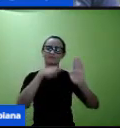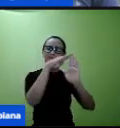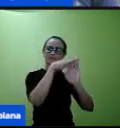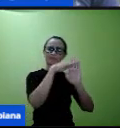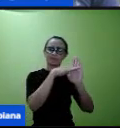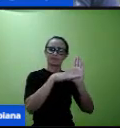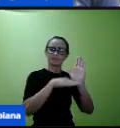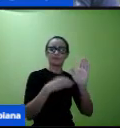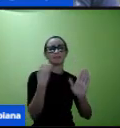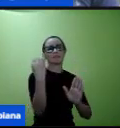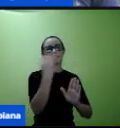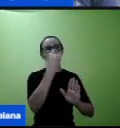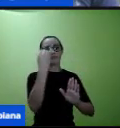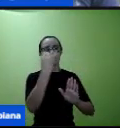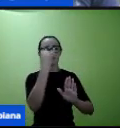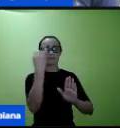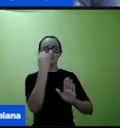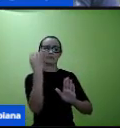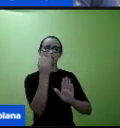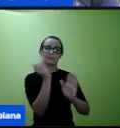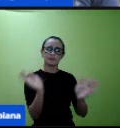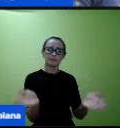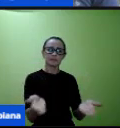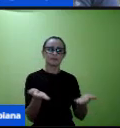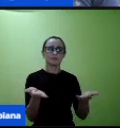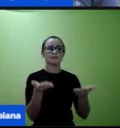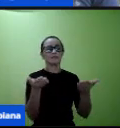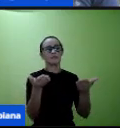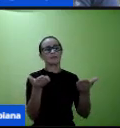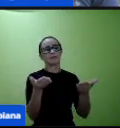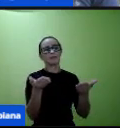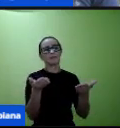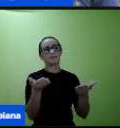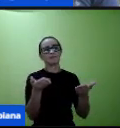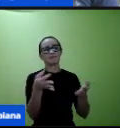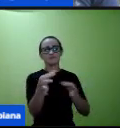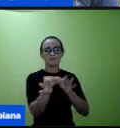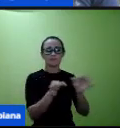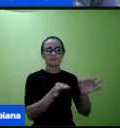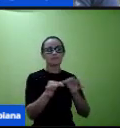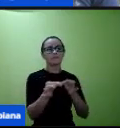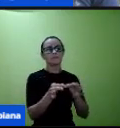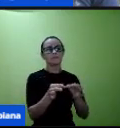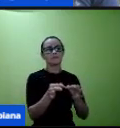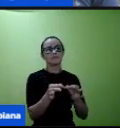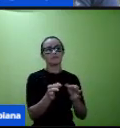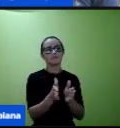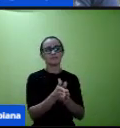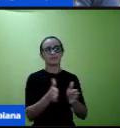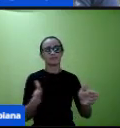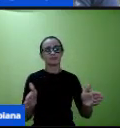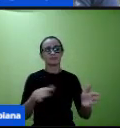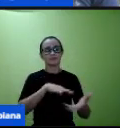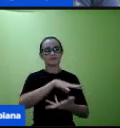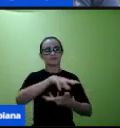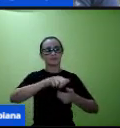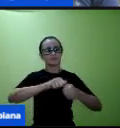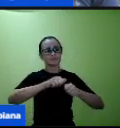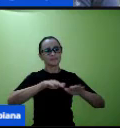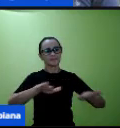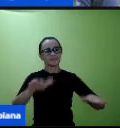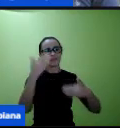o nosso fazer pedagógico nessa situação de pandemia. Muito obrigado, tá, pela presença de cada um de vocês.